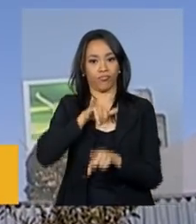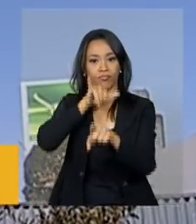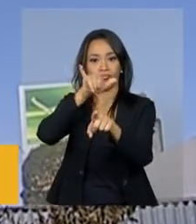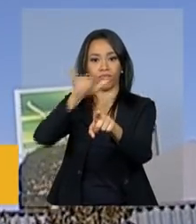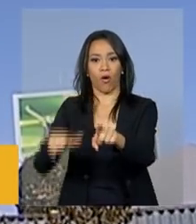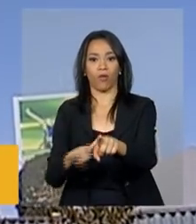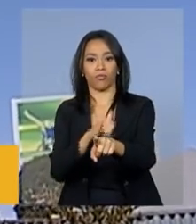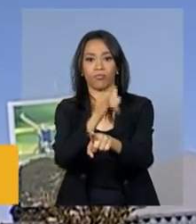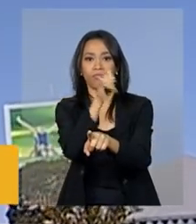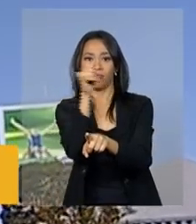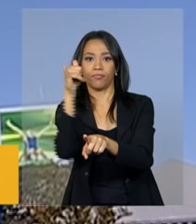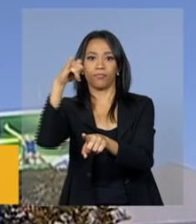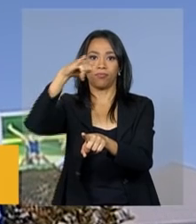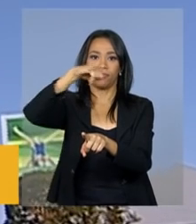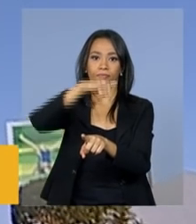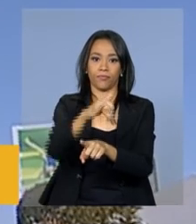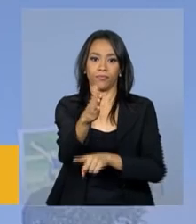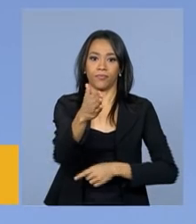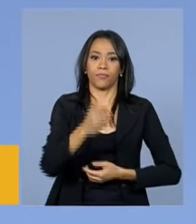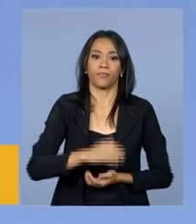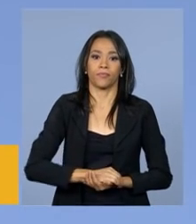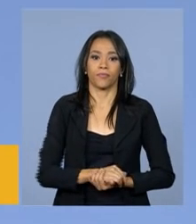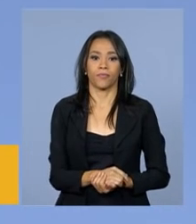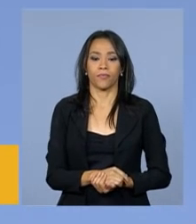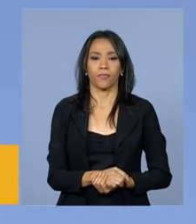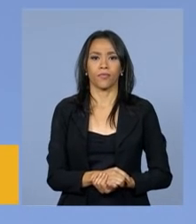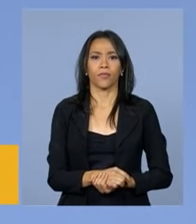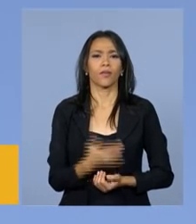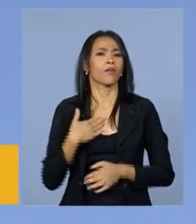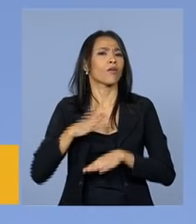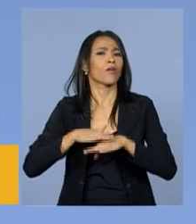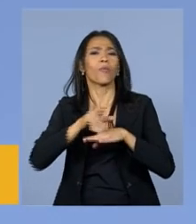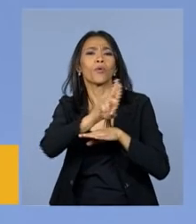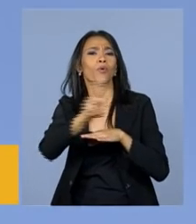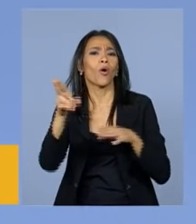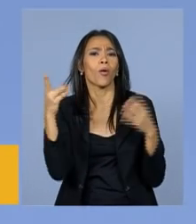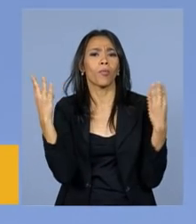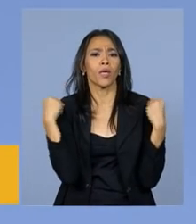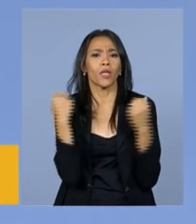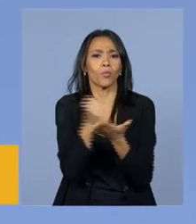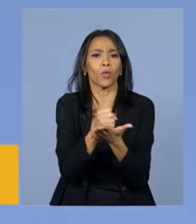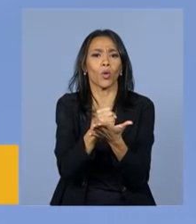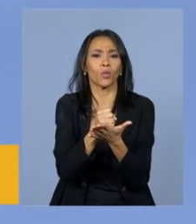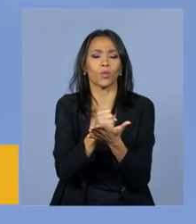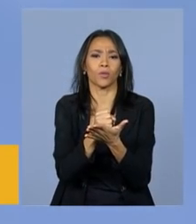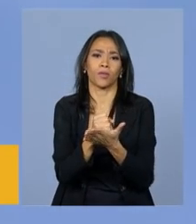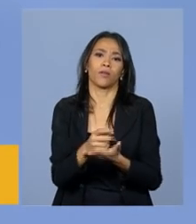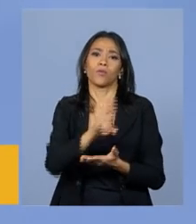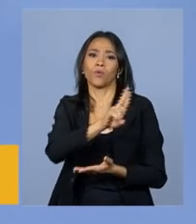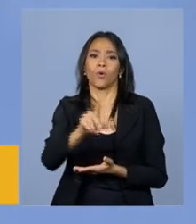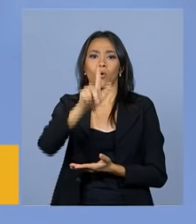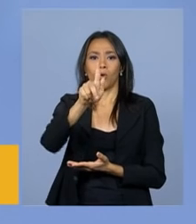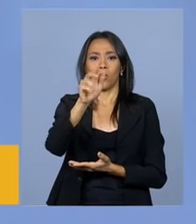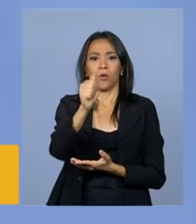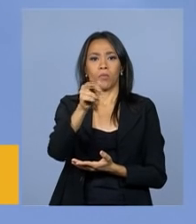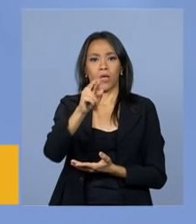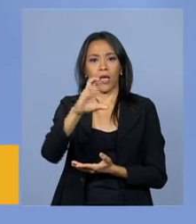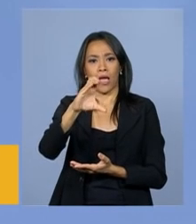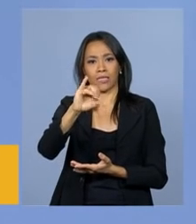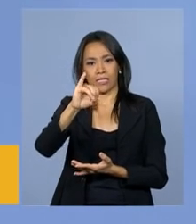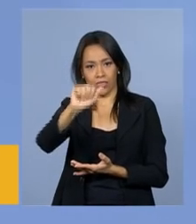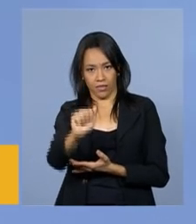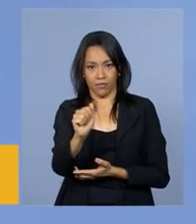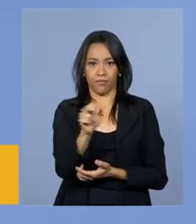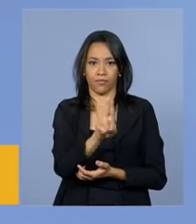Vai encantando, não é? Qual o nome do piloto? É o Major Garcia. Major Garcia, então,